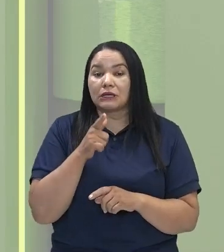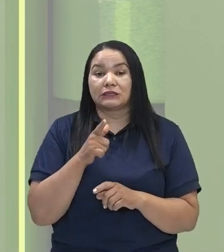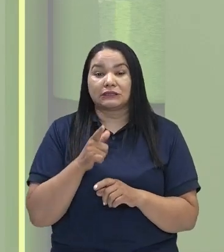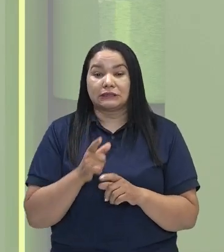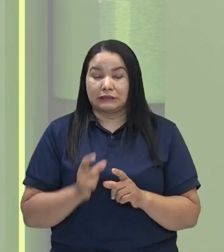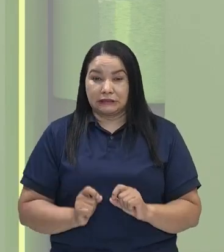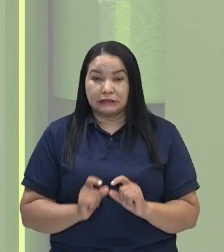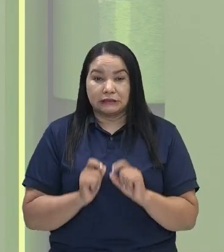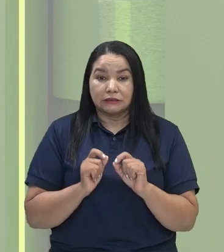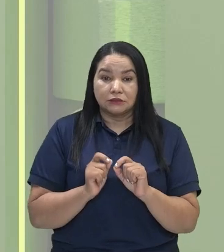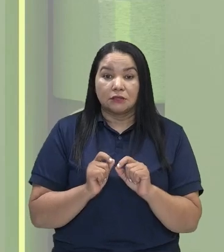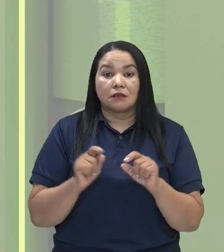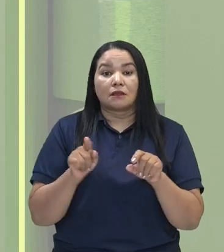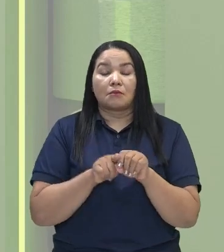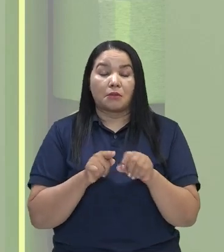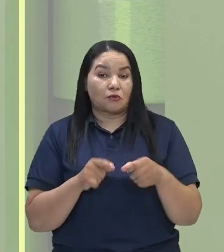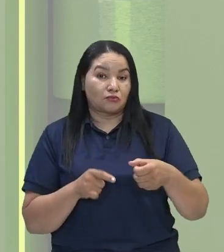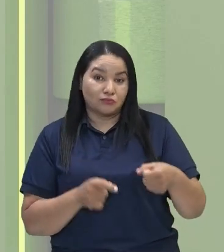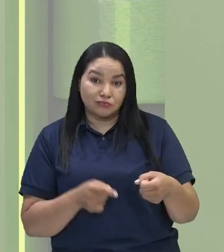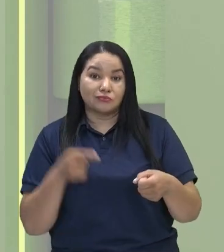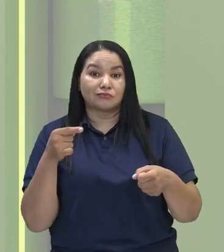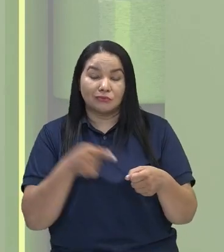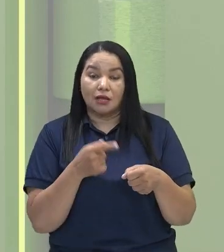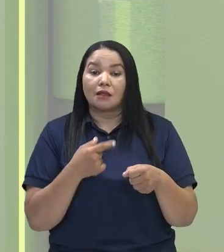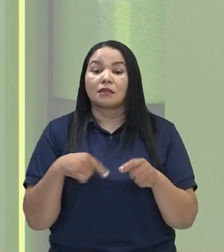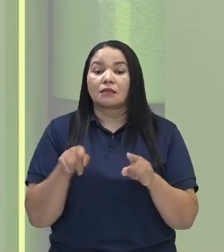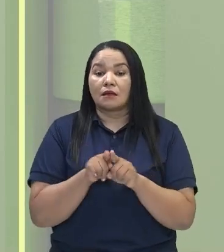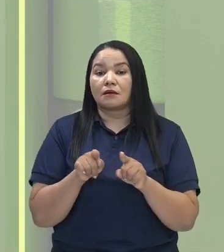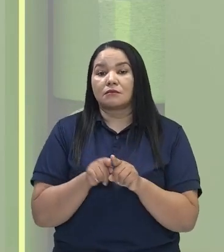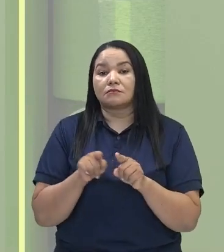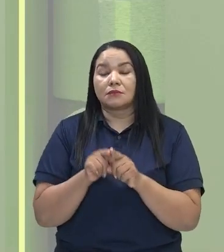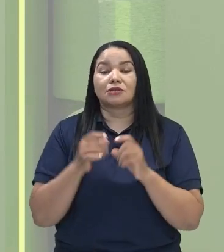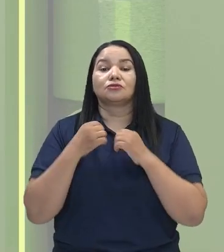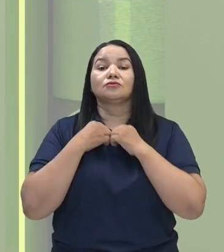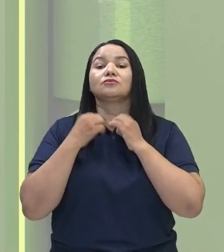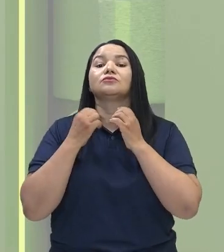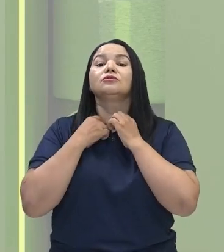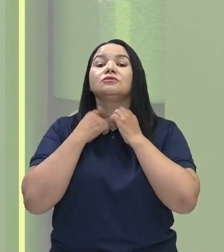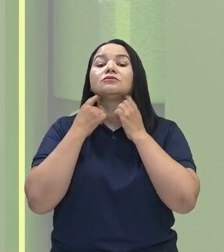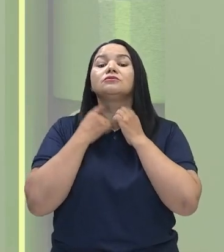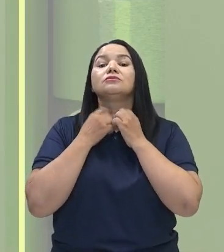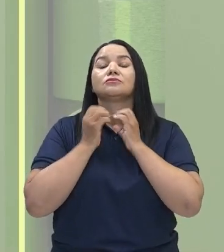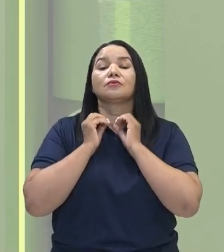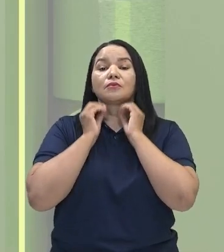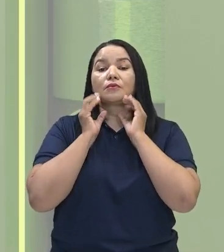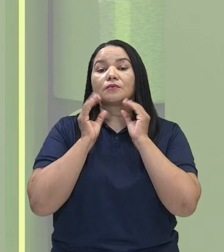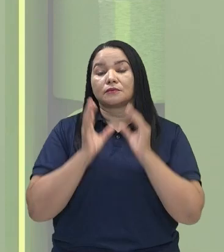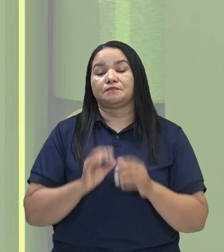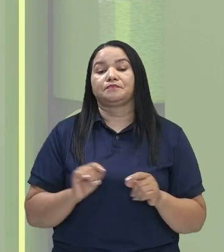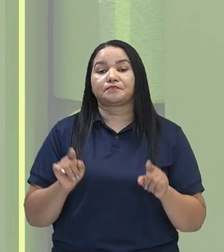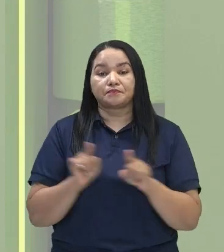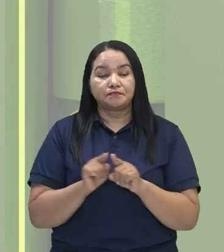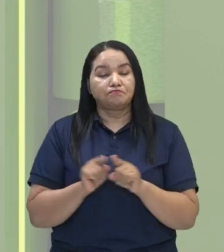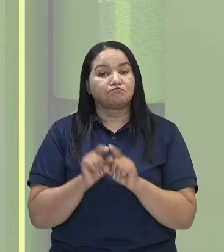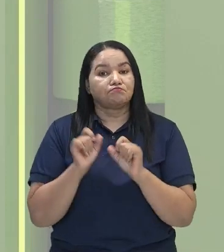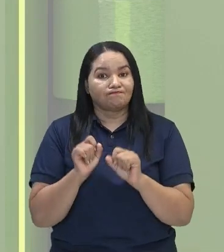na região anal e na orofaringe, aqui na garganta,